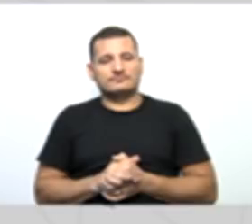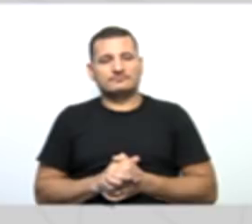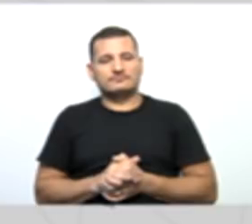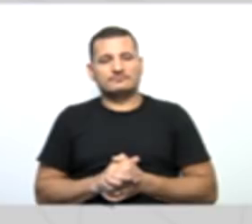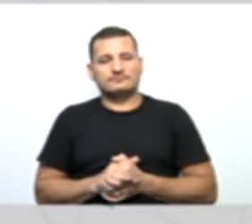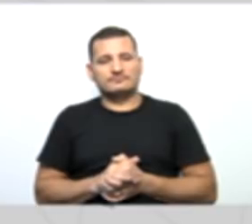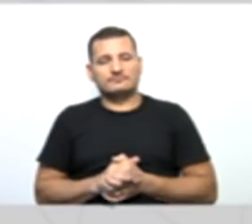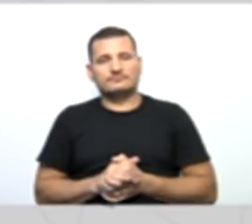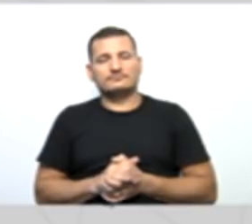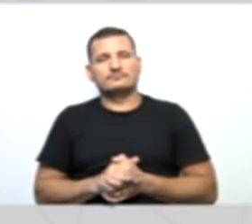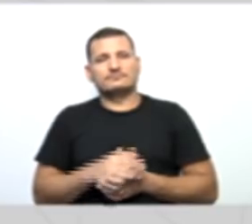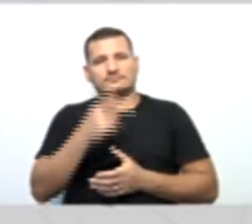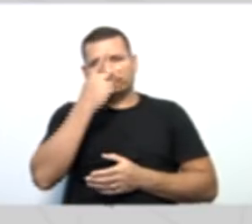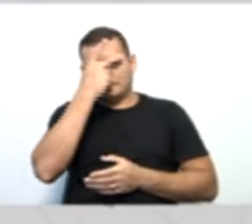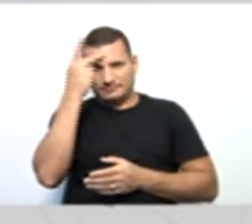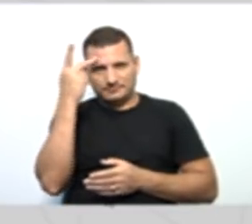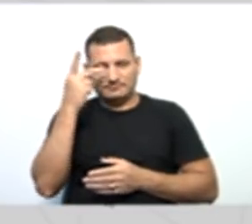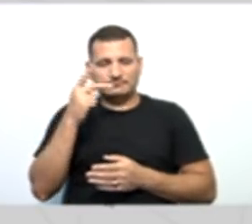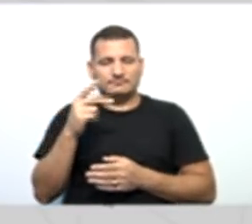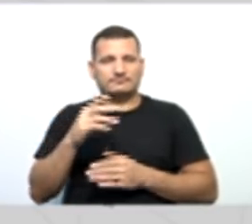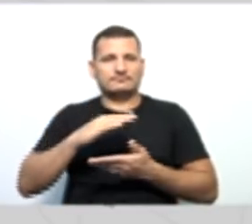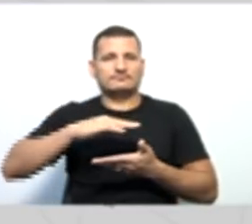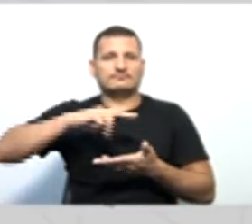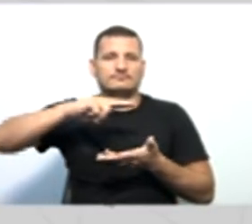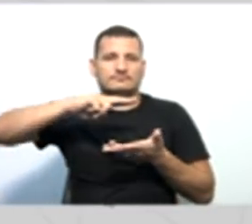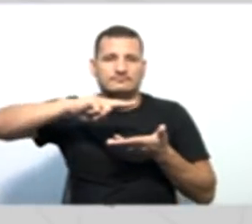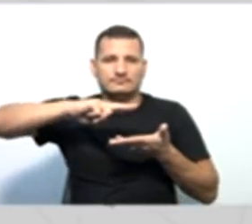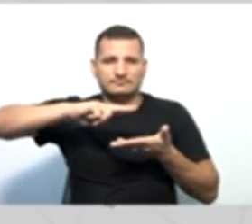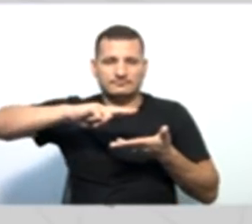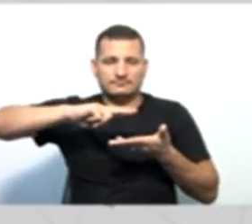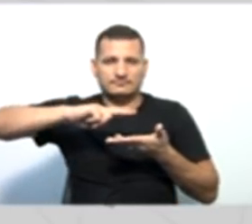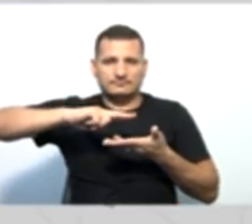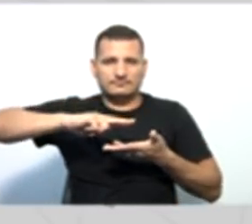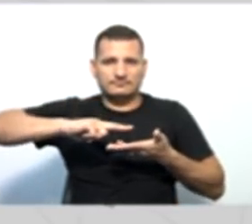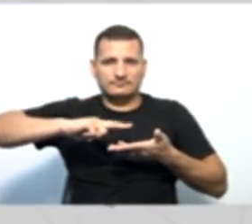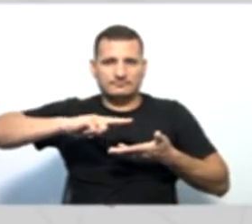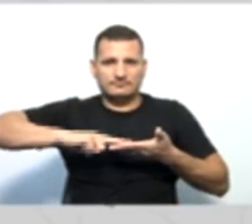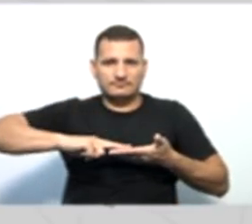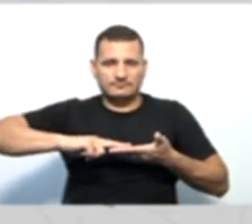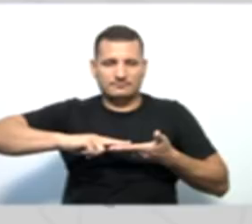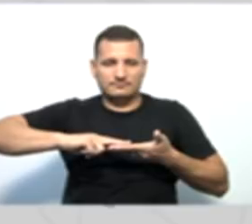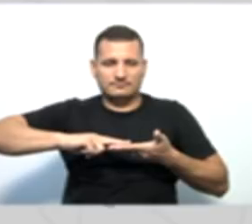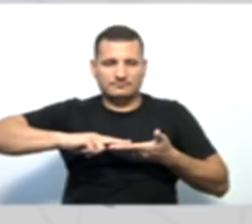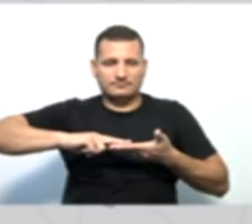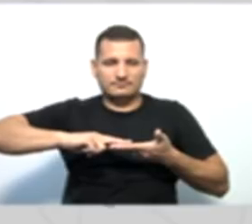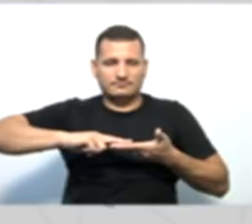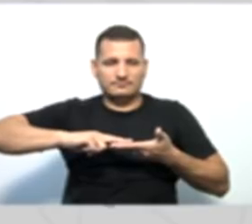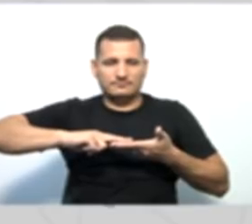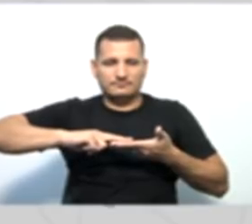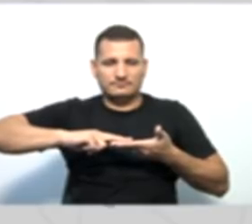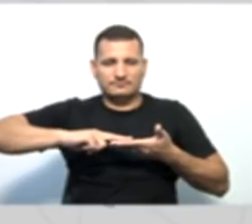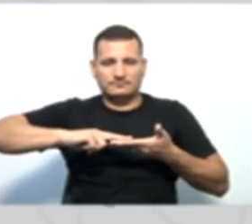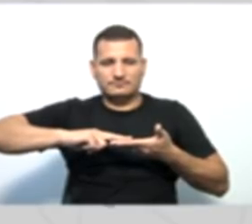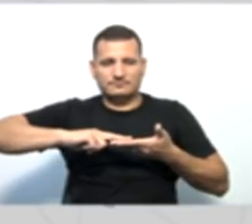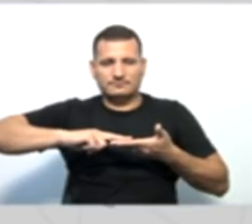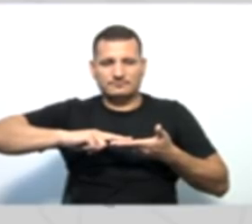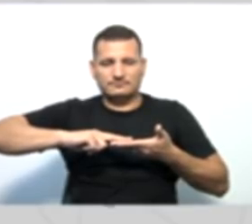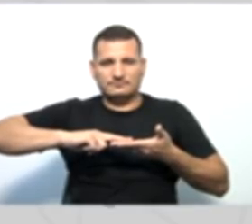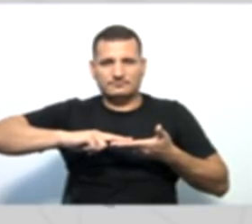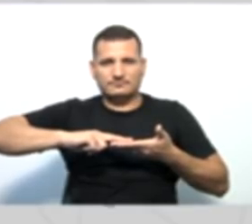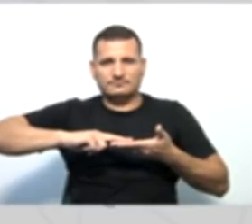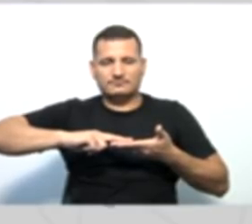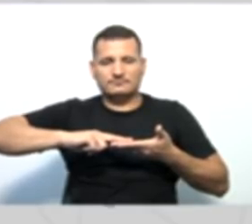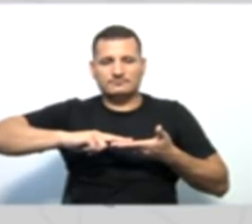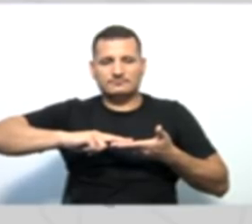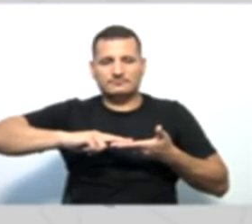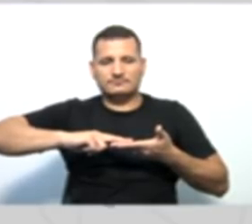desmaio, tá? Deitar a vítima com a cabeça e os ombros mais baixo do que o restante do corpo, não é? Inclinado um pouquinho para baixo a